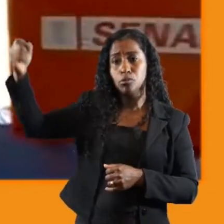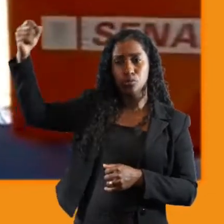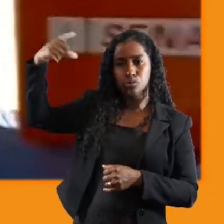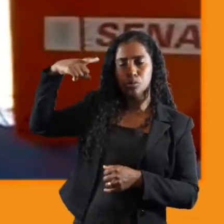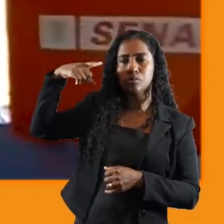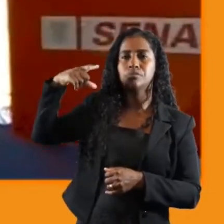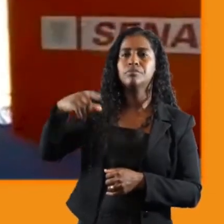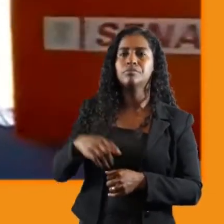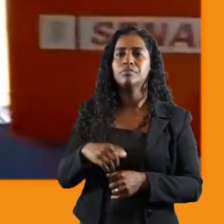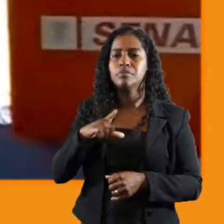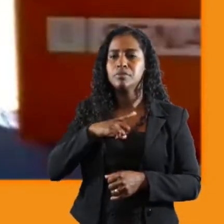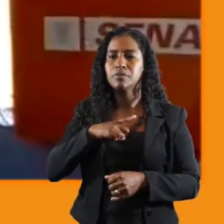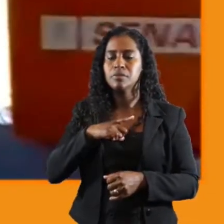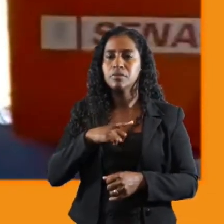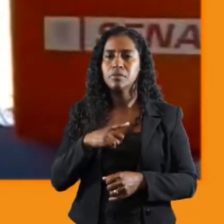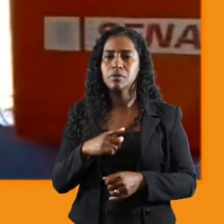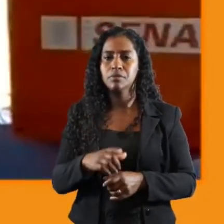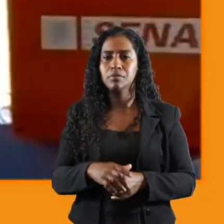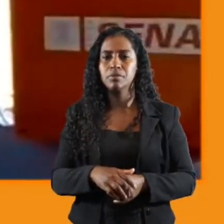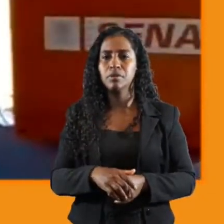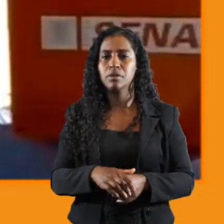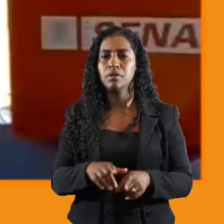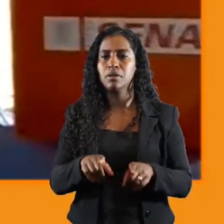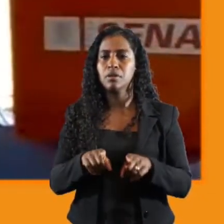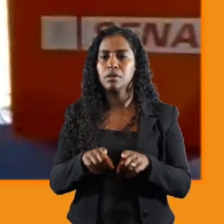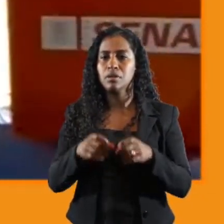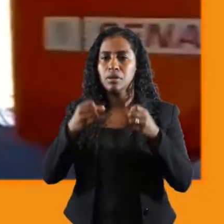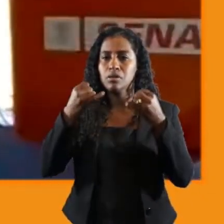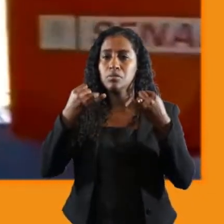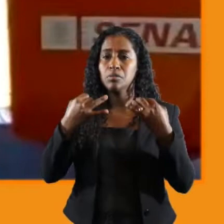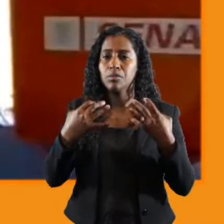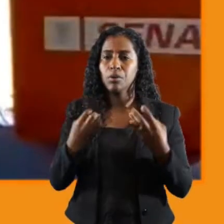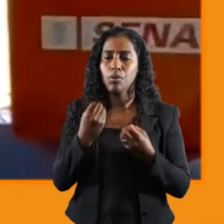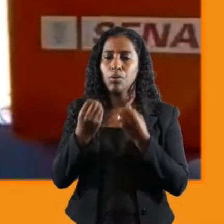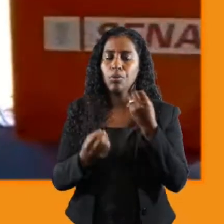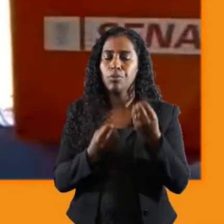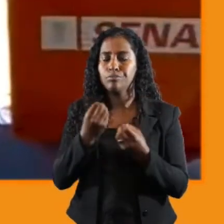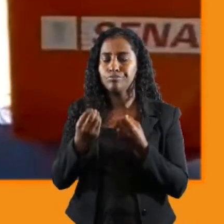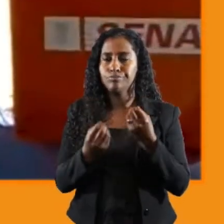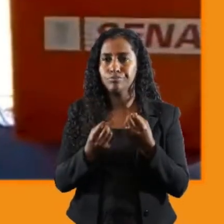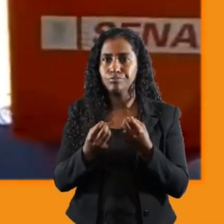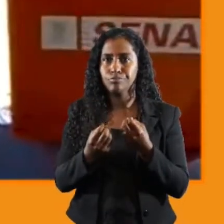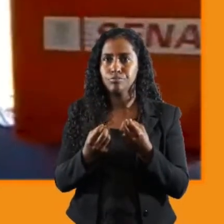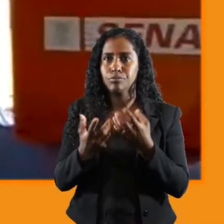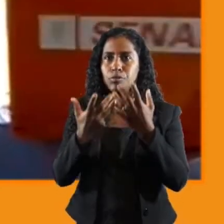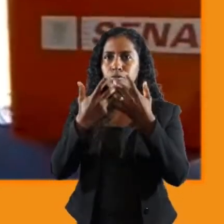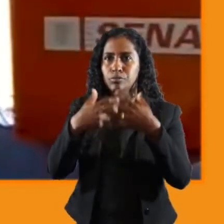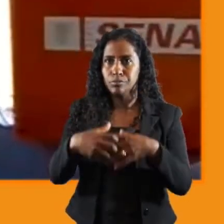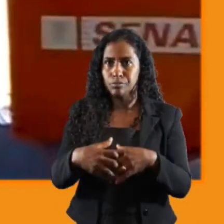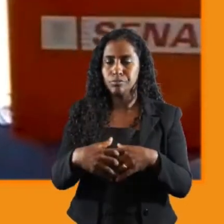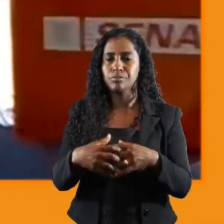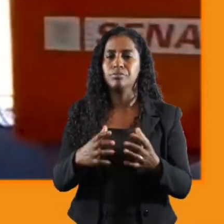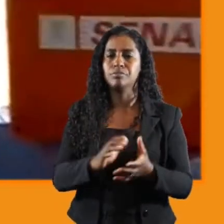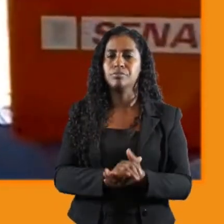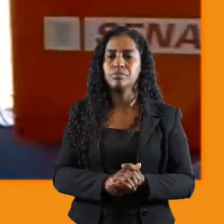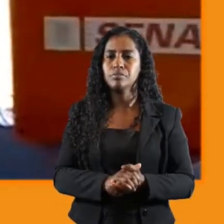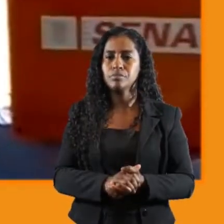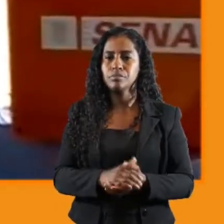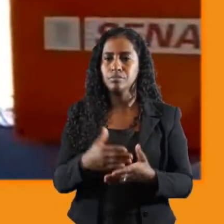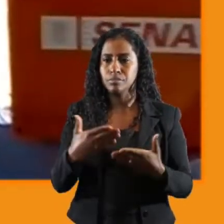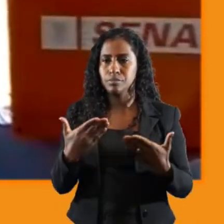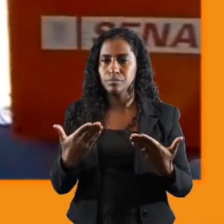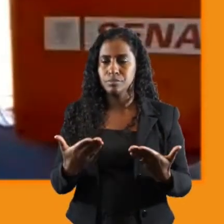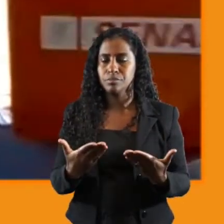mas também uns exemplos que agora o Alan vai explicar, e aí a gente explica todos os componentes para ti sem problema algum. Então,